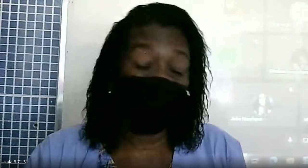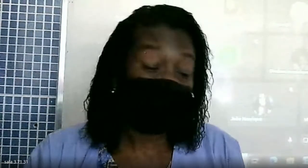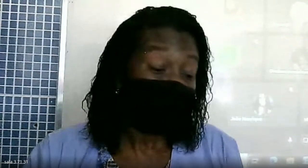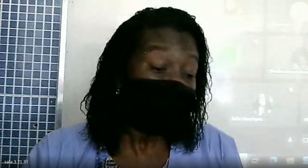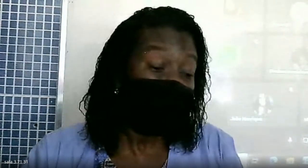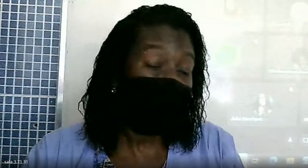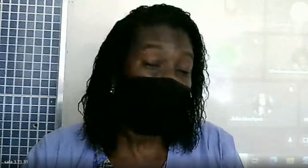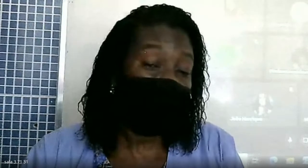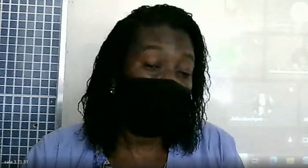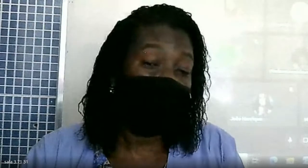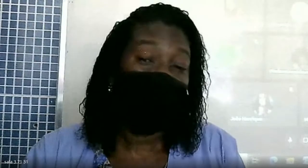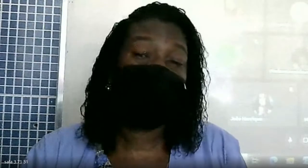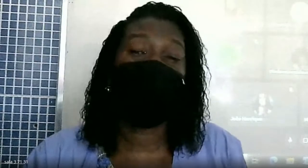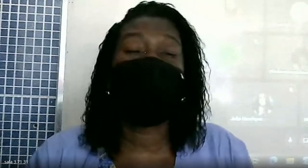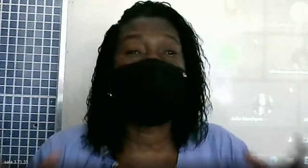gostava.